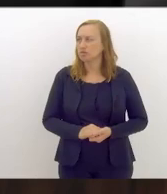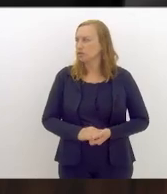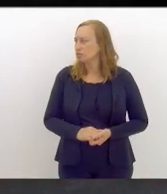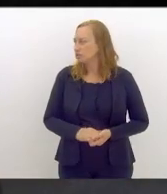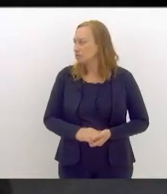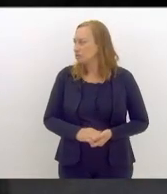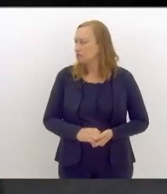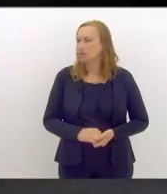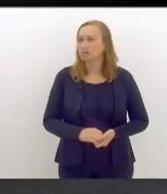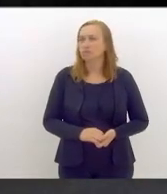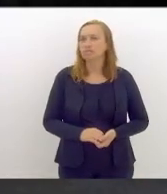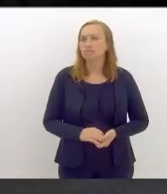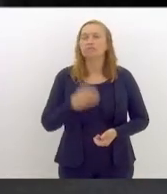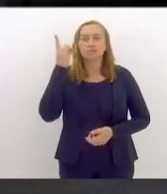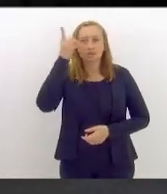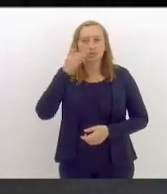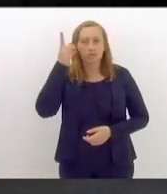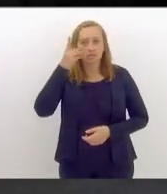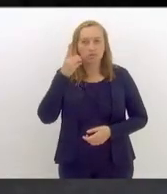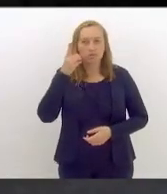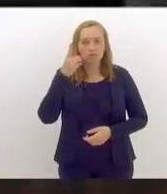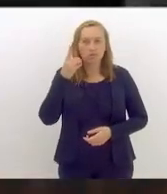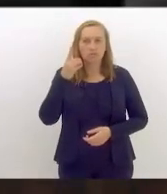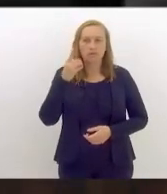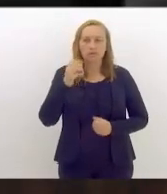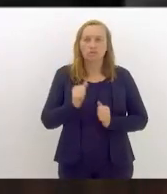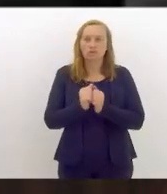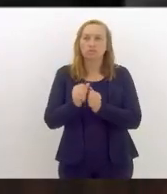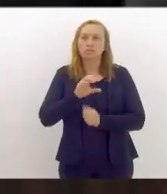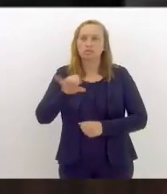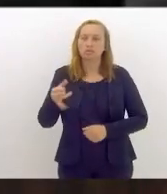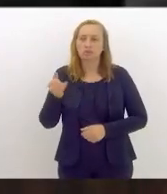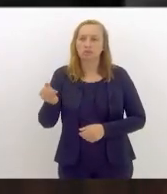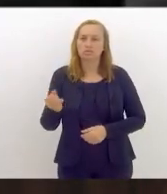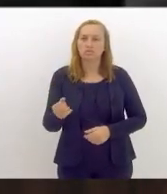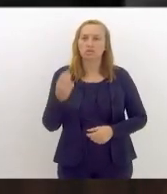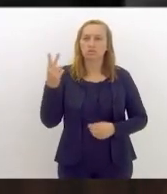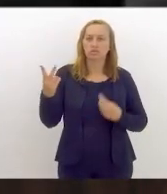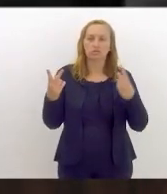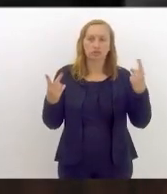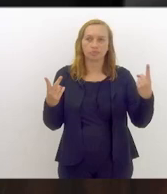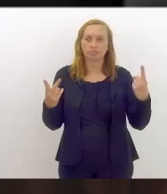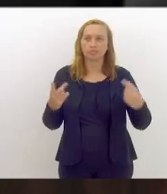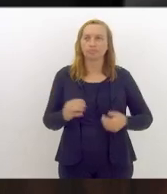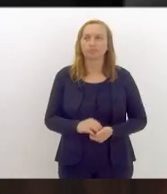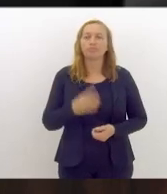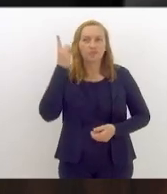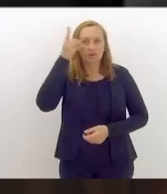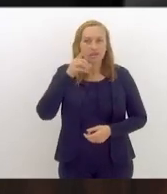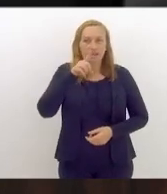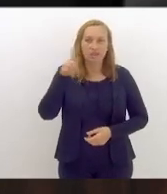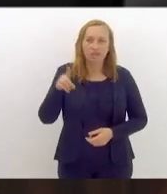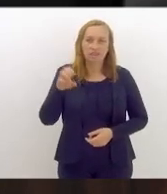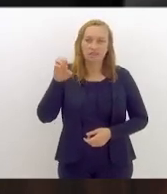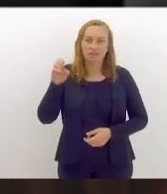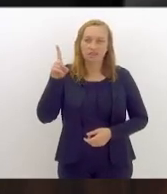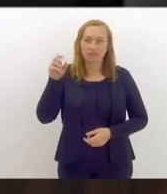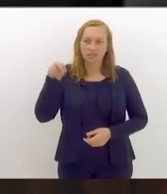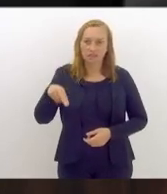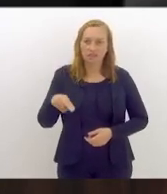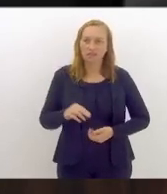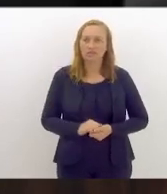Presidente favorável parecer a ccj 2 a 1 Deputado aceita